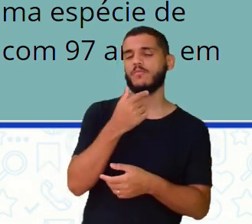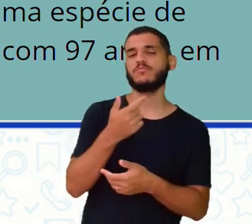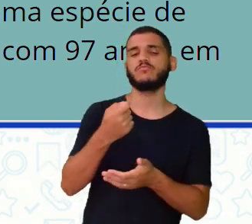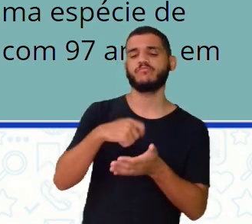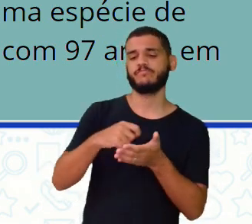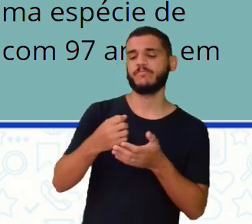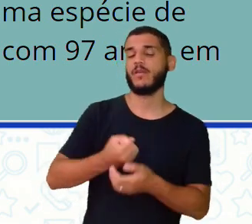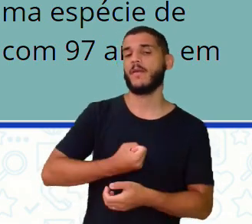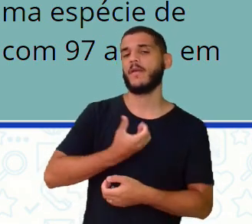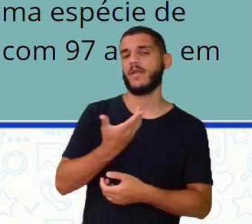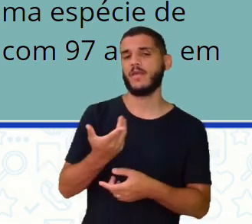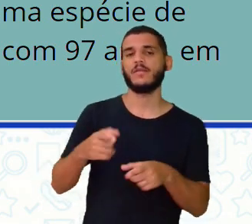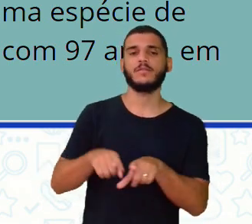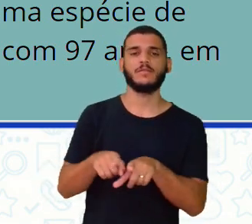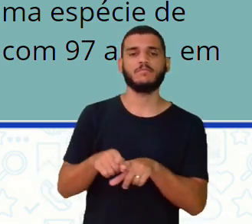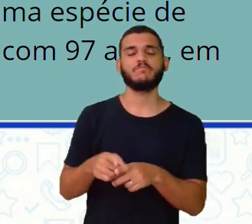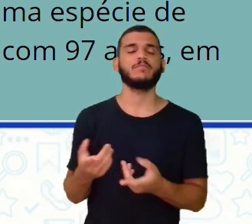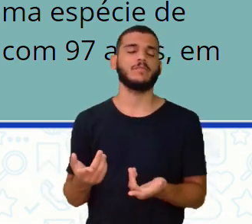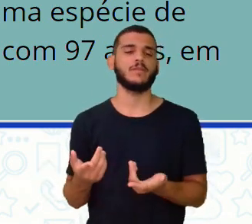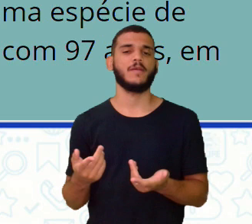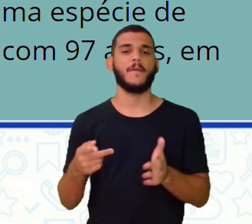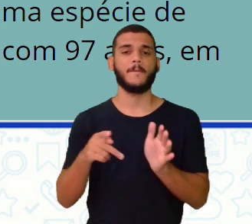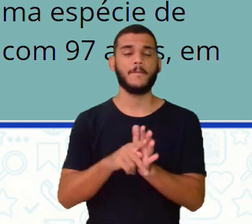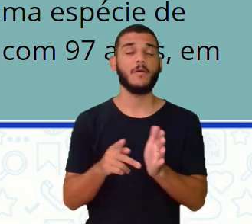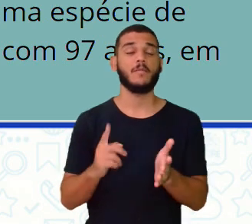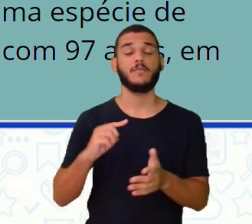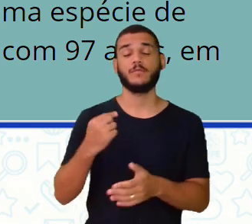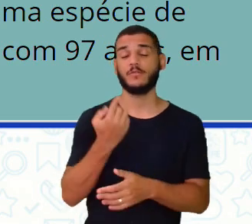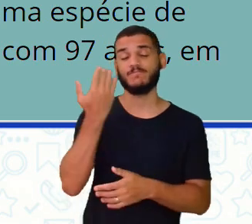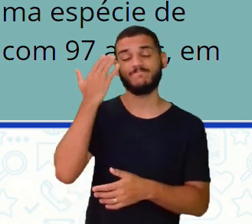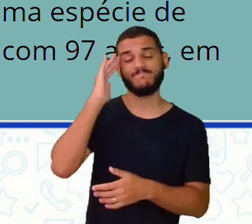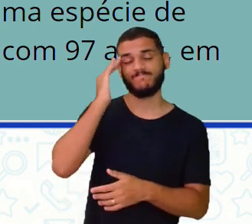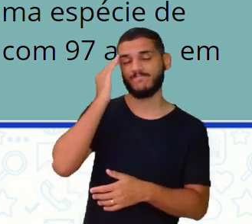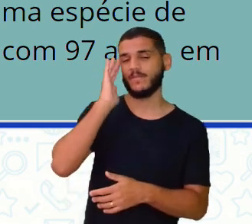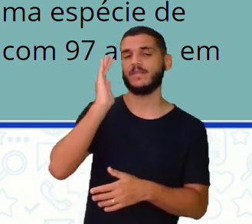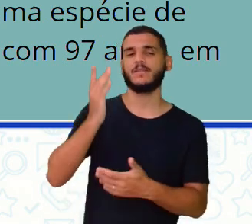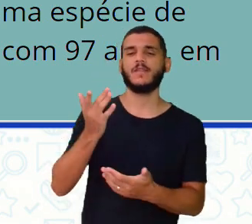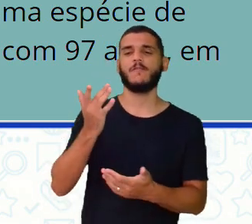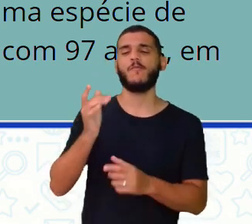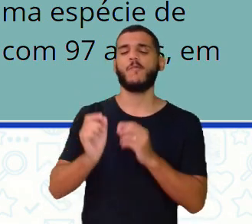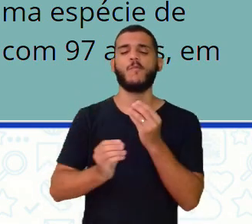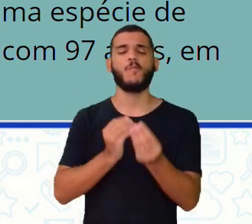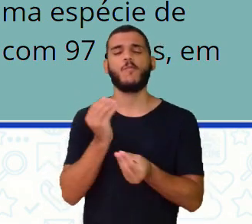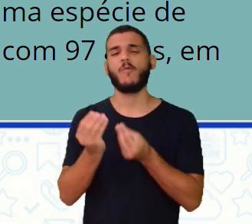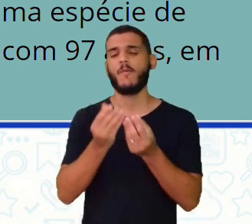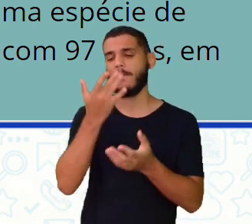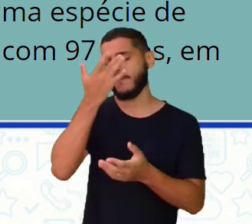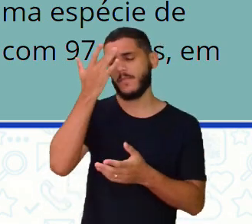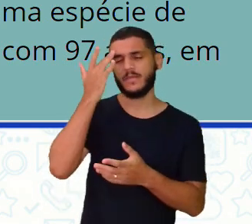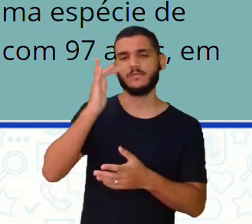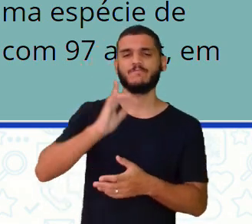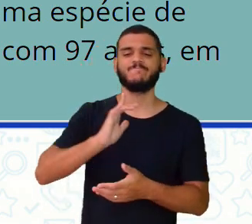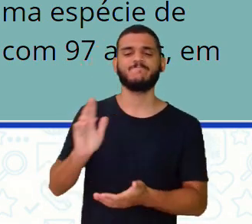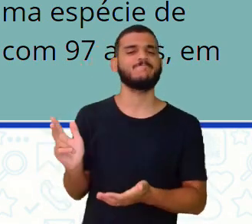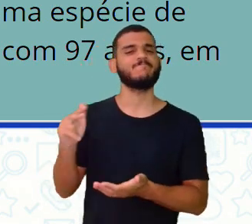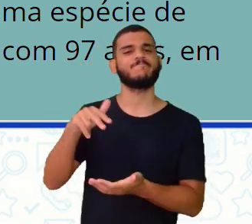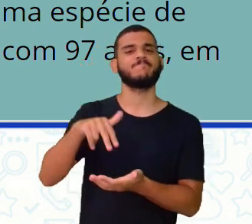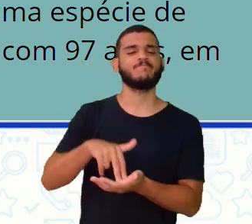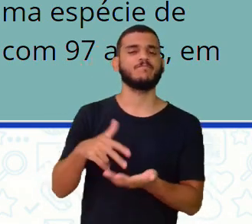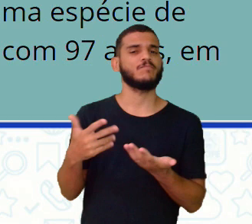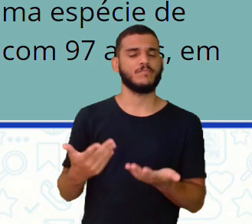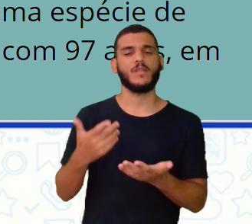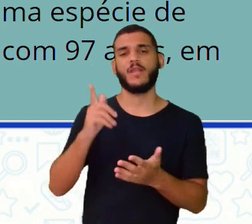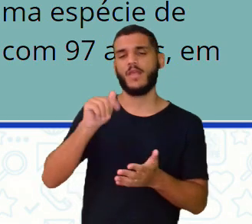uma poesia, um poema, para entender, não é? Como é que essa pessoa se coloca, não é?